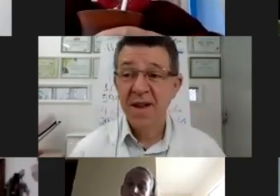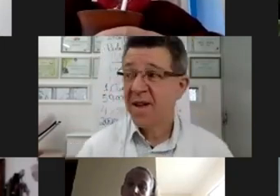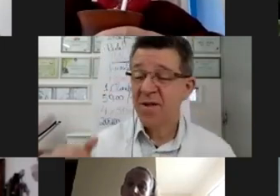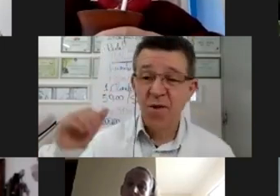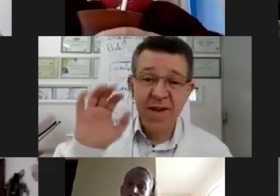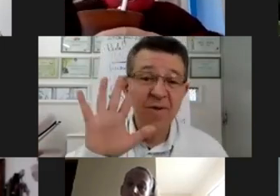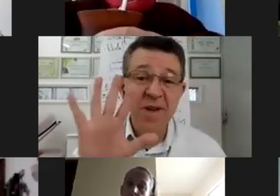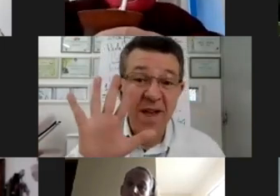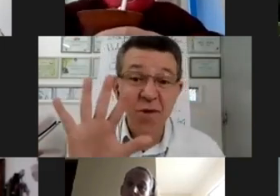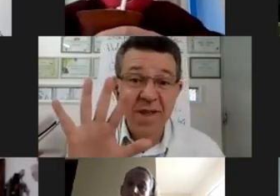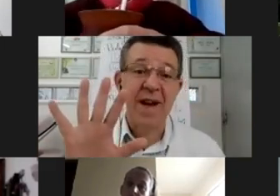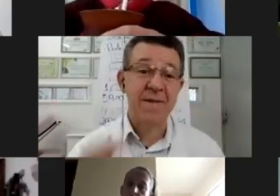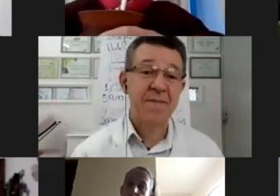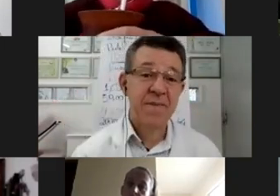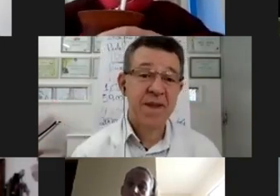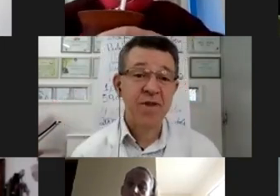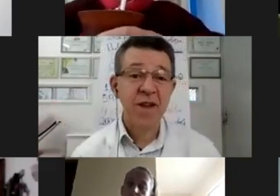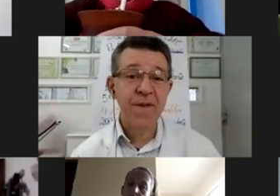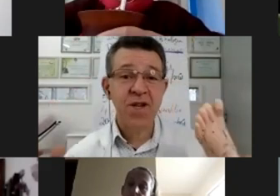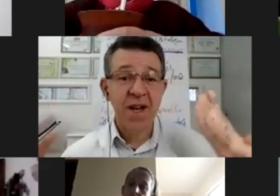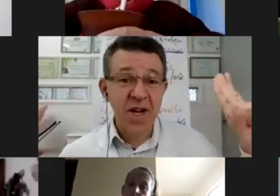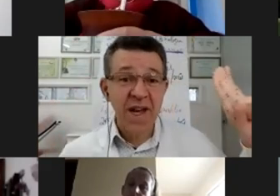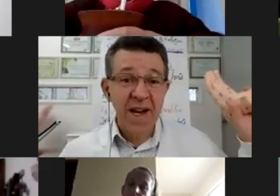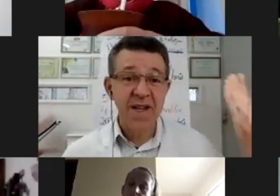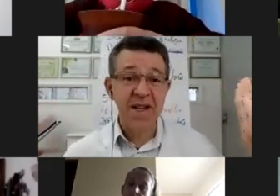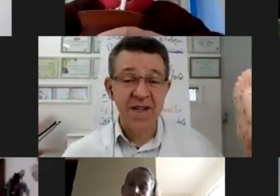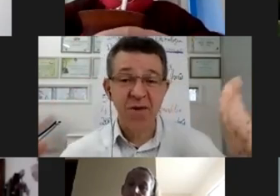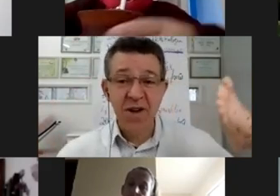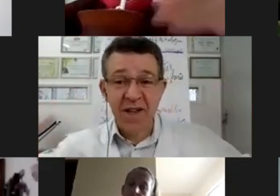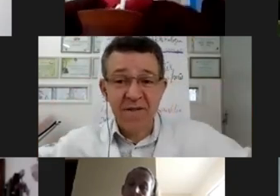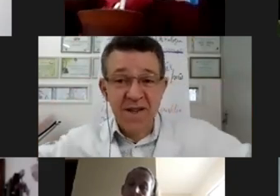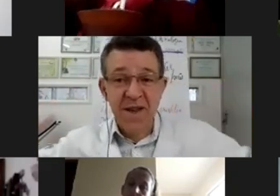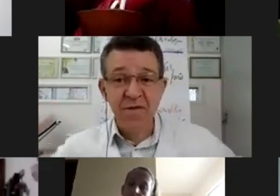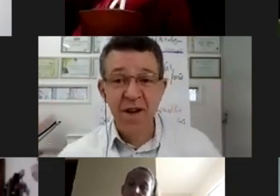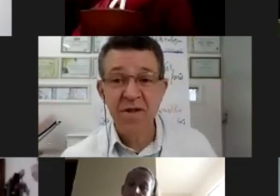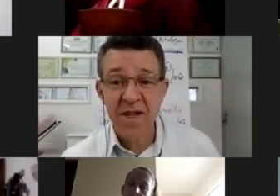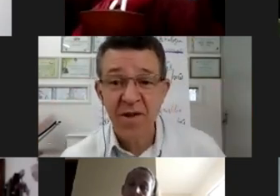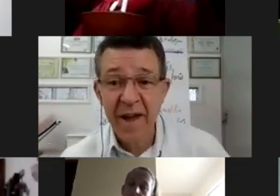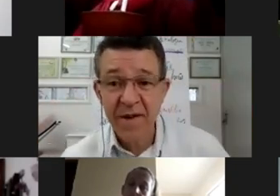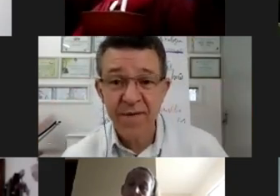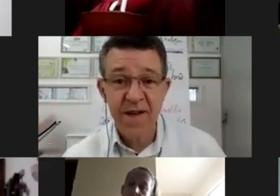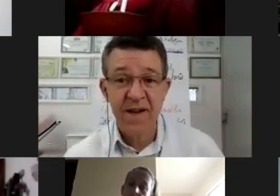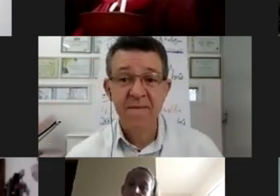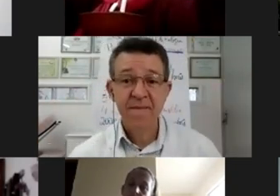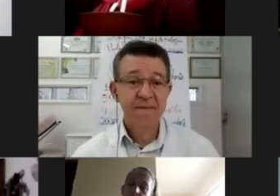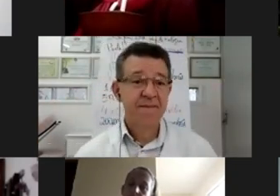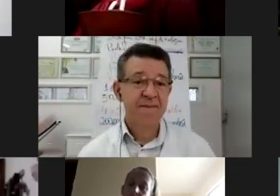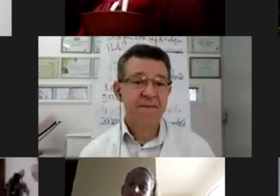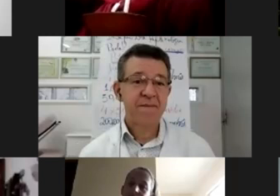clientes. Eu estou aqui no quinto andar. Eu tenho que fechar as janelas aqui, senão o cliente vai sair voando, de tão leve que